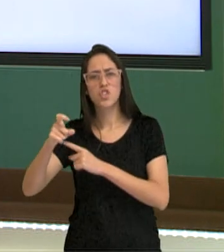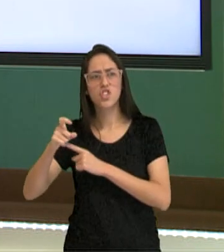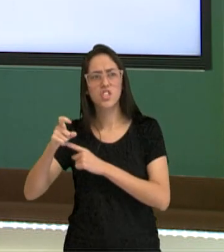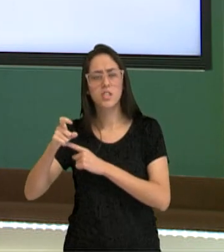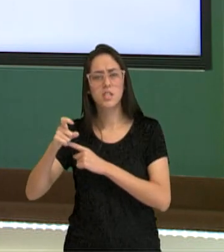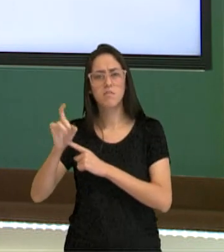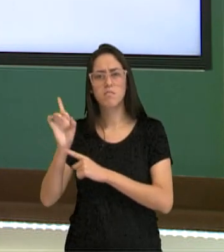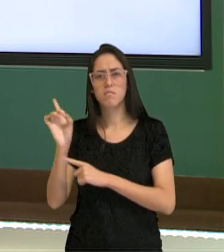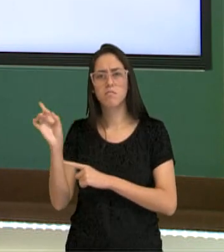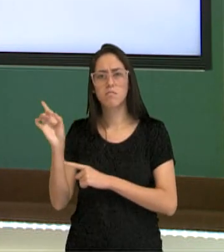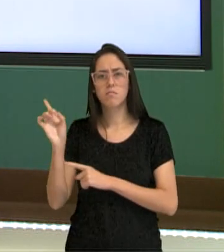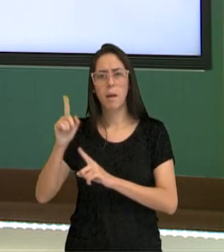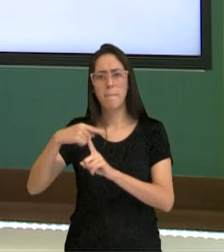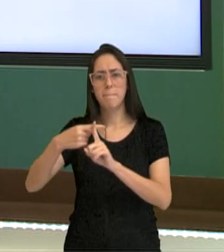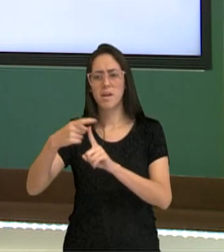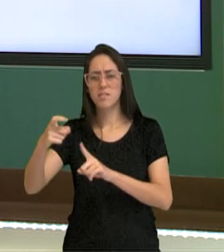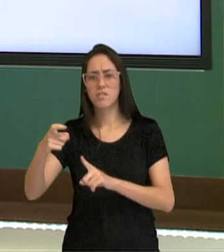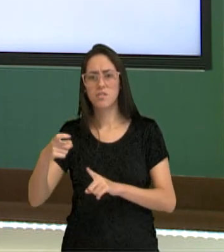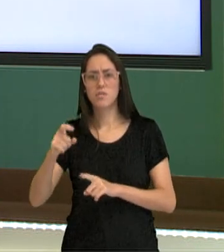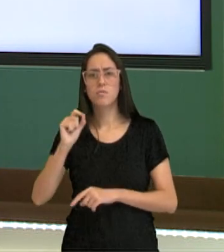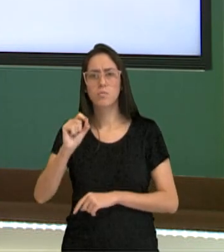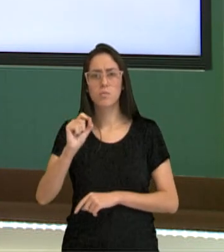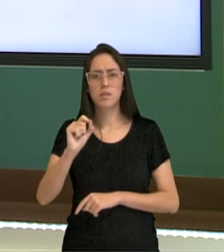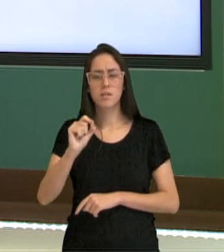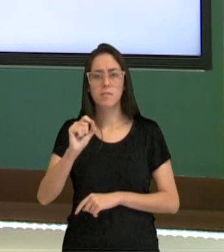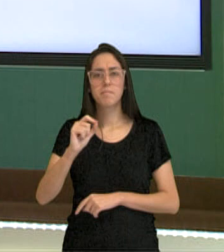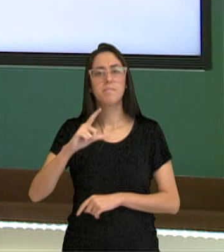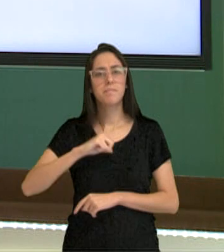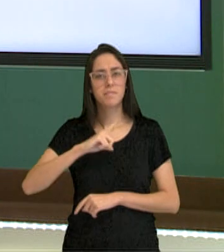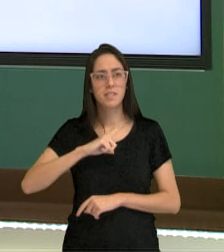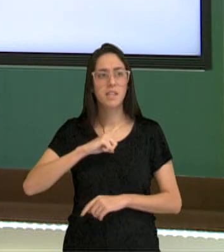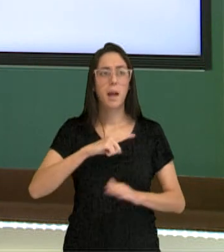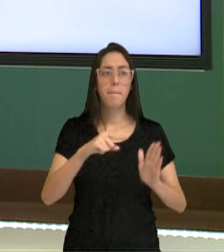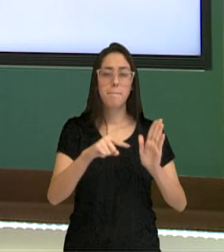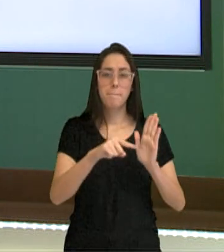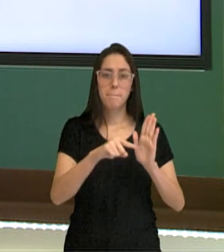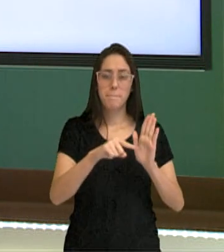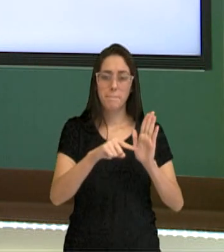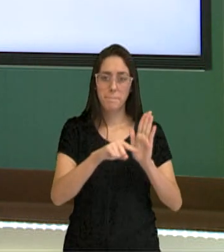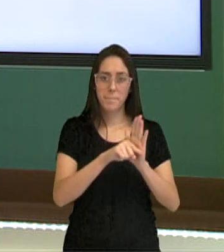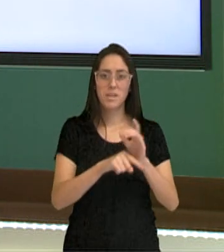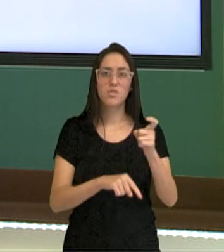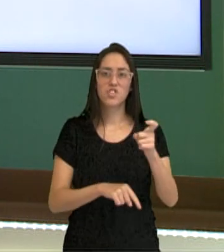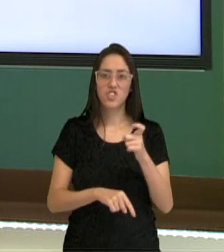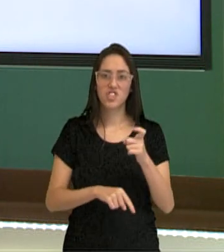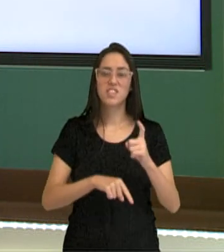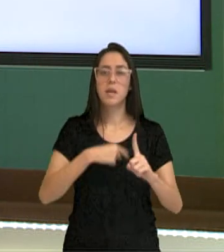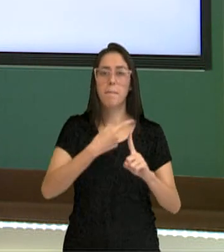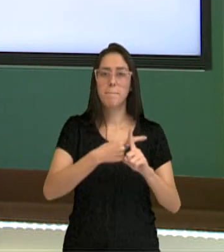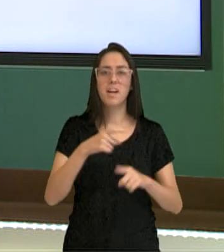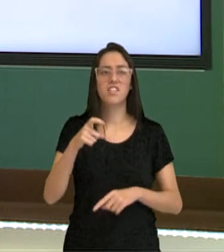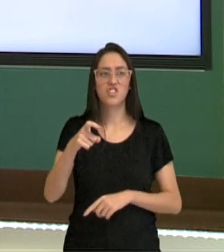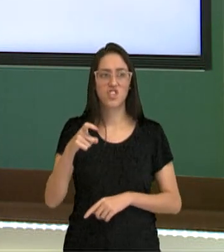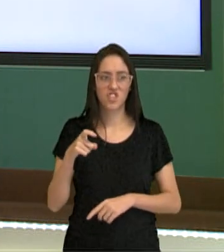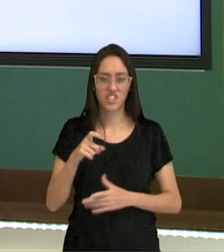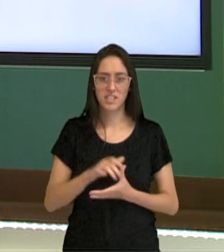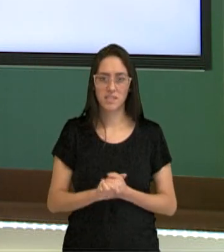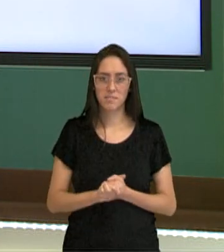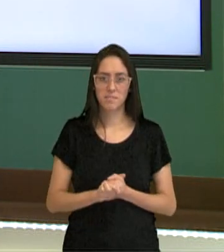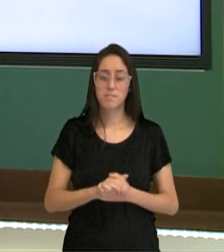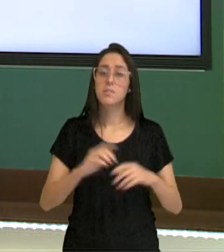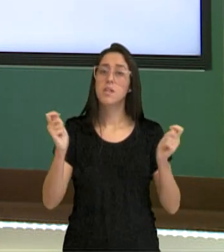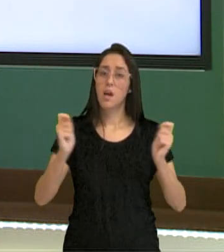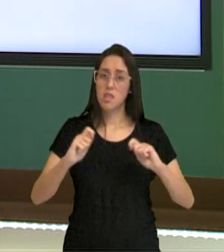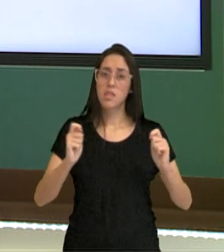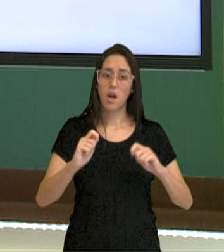x sumam do segundo membro. Menos x com mais x, zero. Ok? Então, eu posso fazer isso de